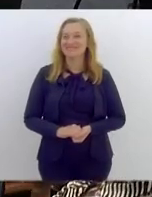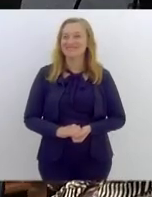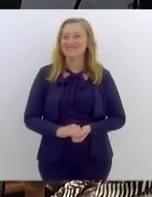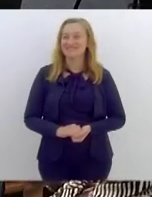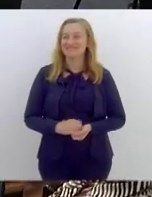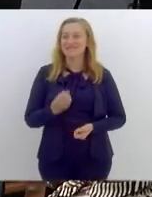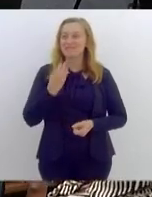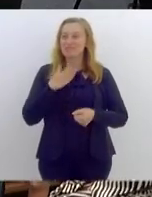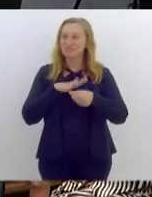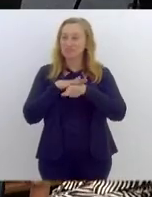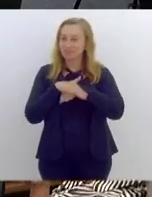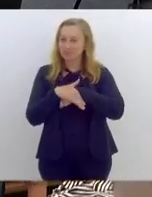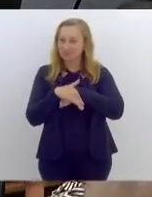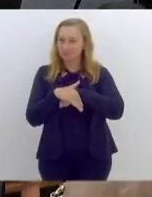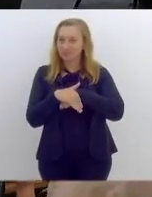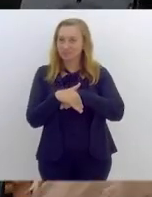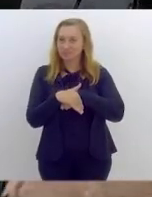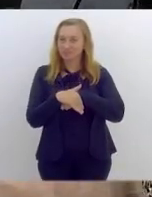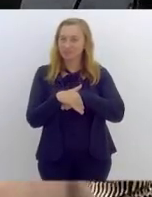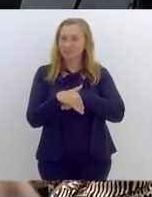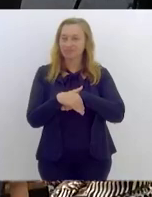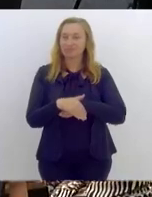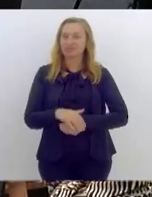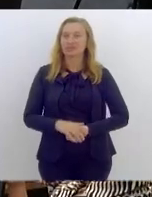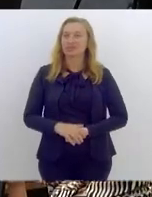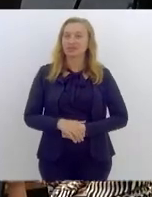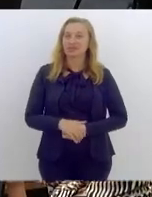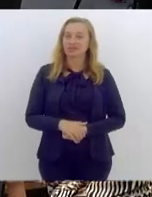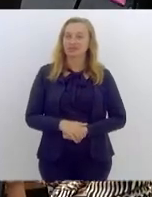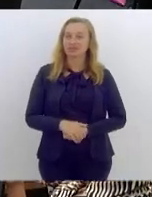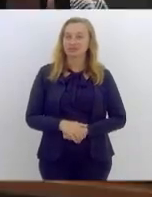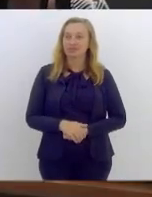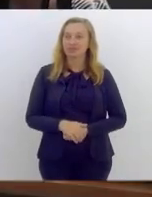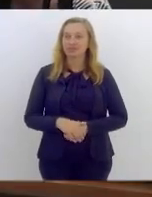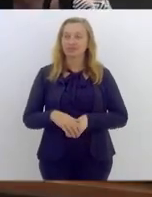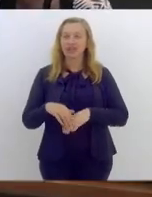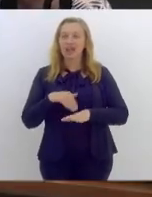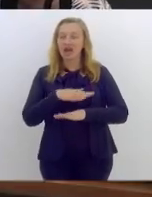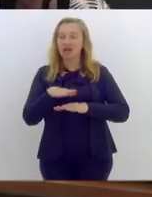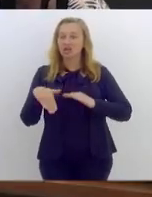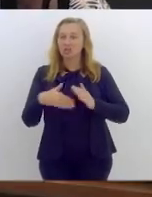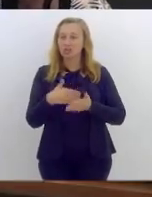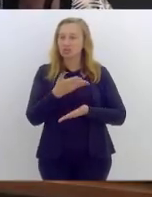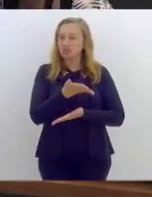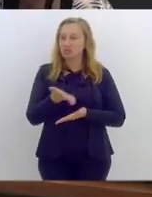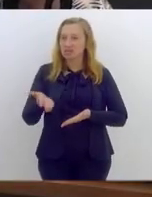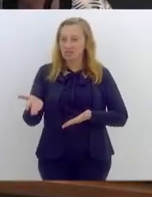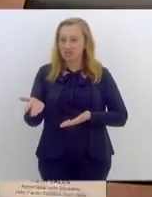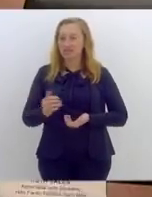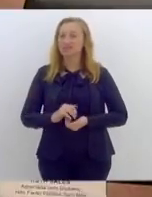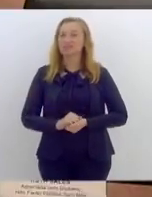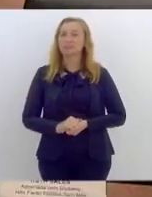Boa noite, a bênção a todos, a todas, a todes.